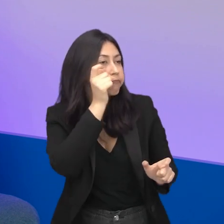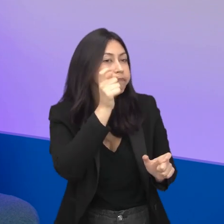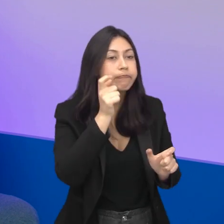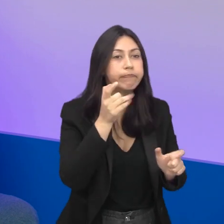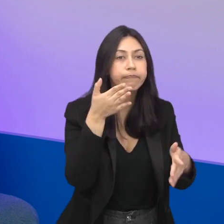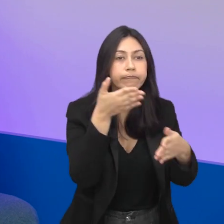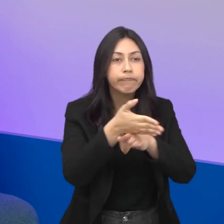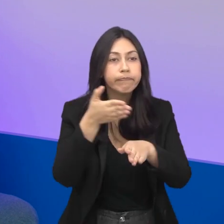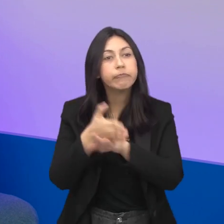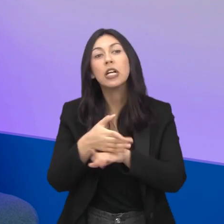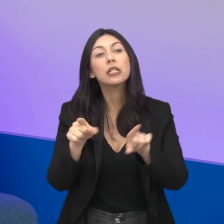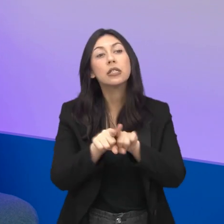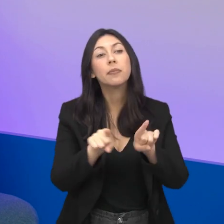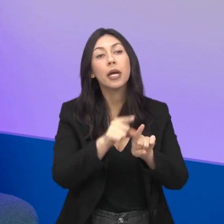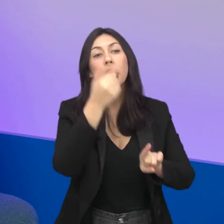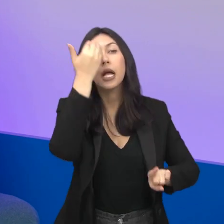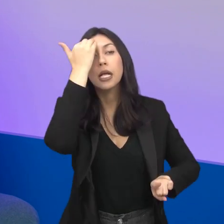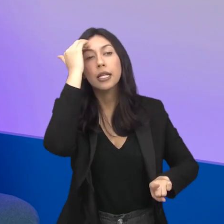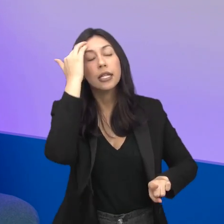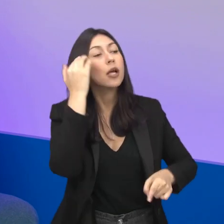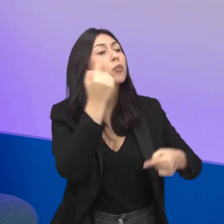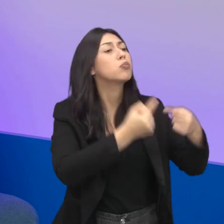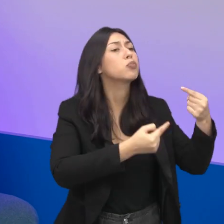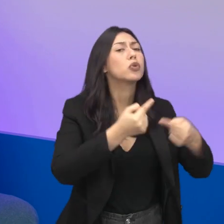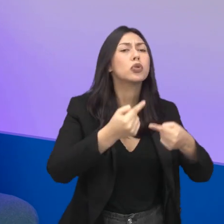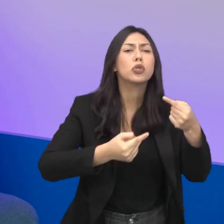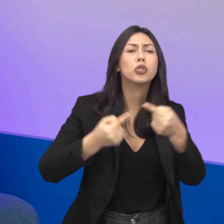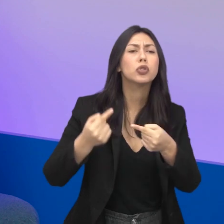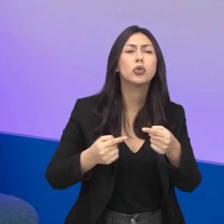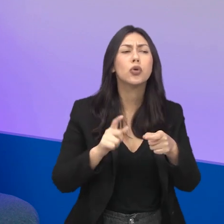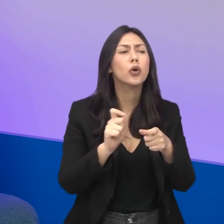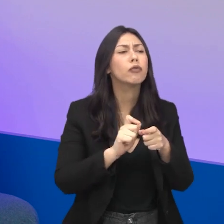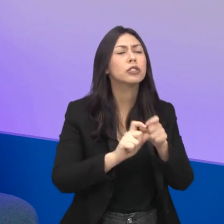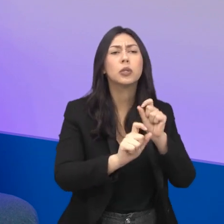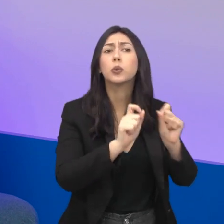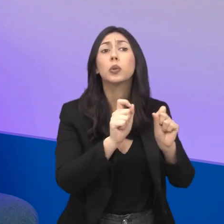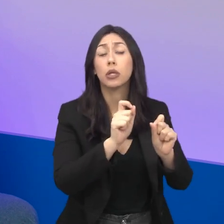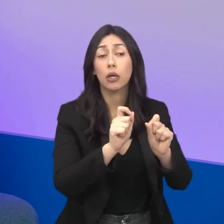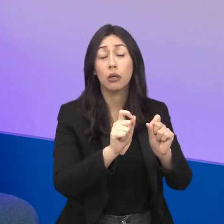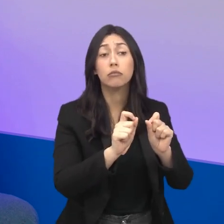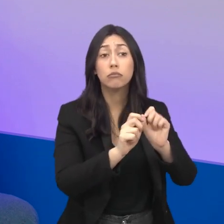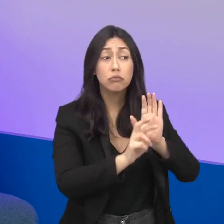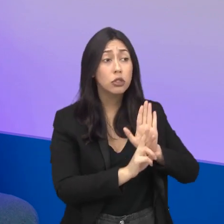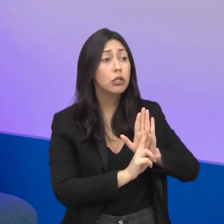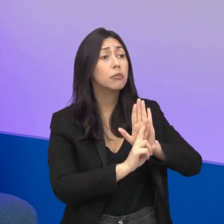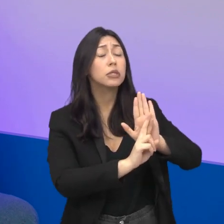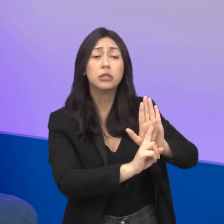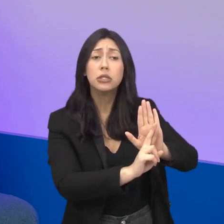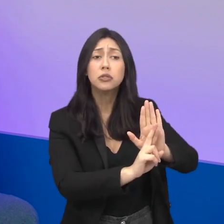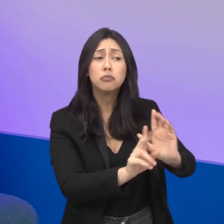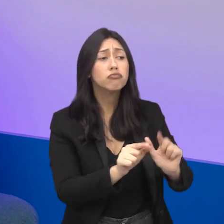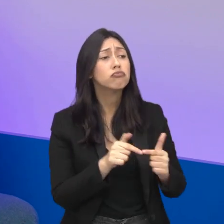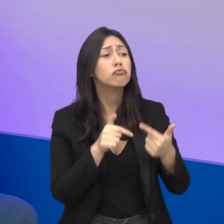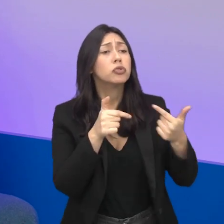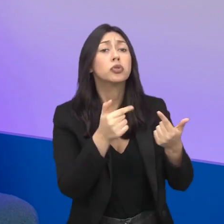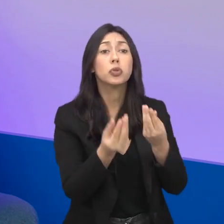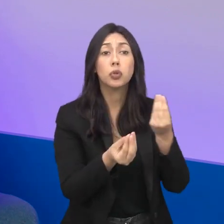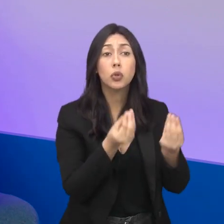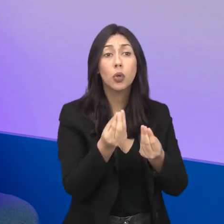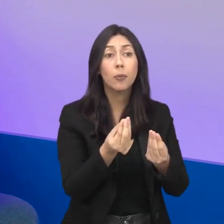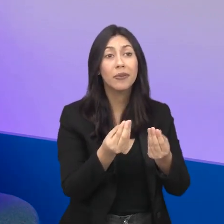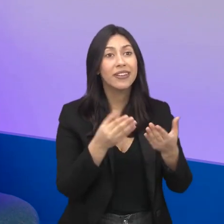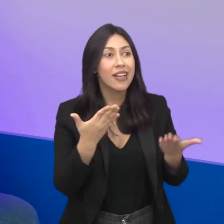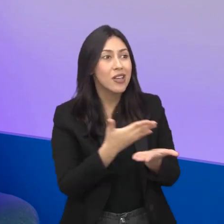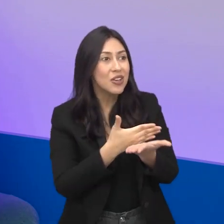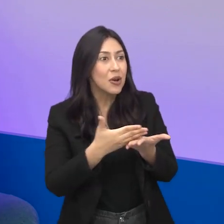participação popular em entender o que os políticos estão fazendo, né? Que, no caso, os representantes dessas pessoas, e começou